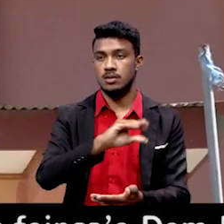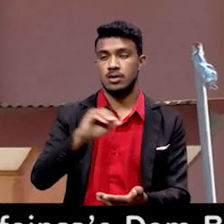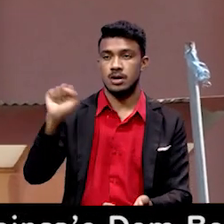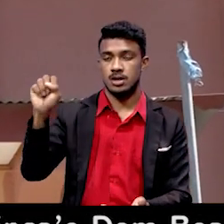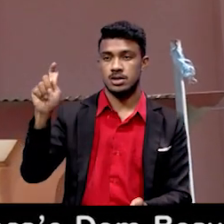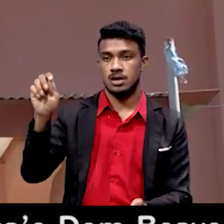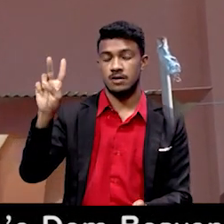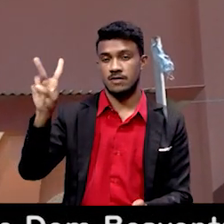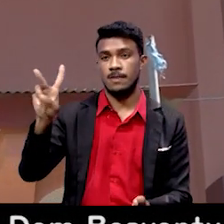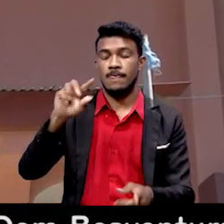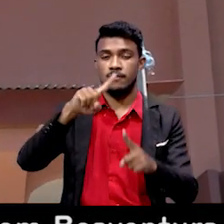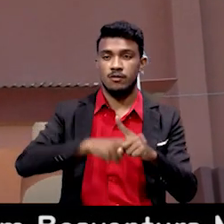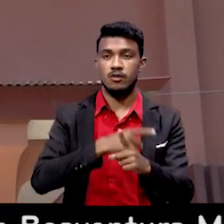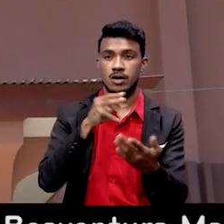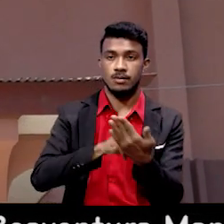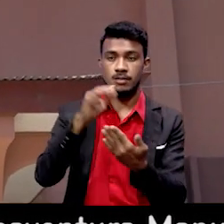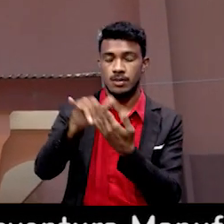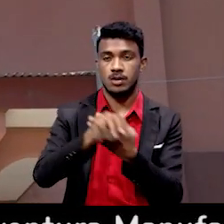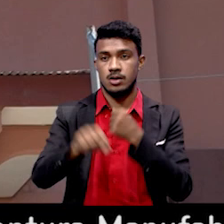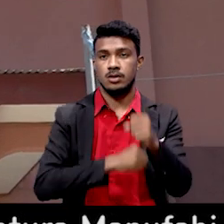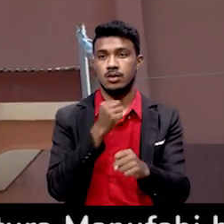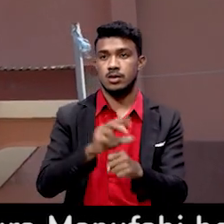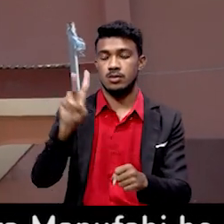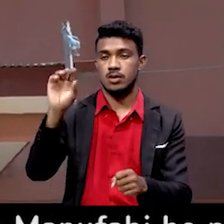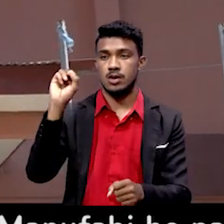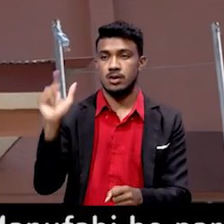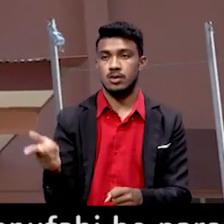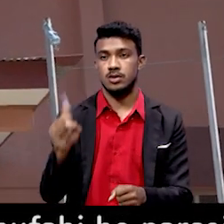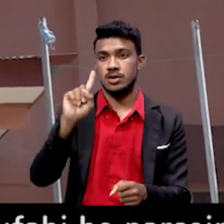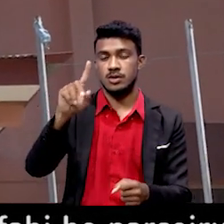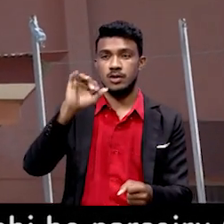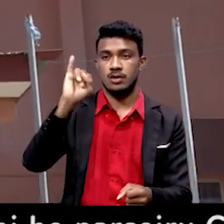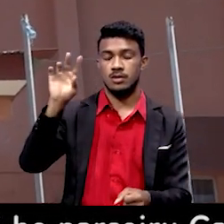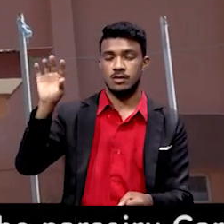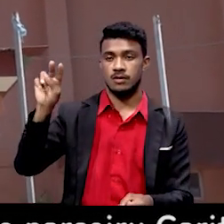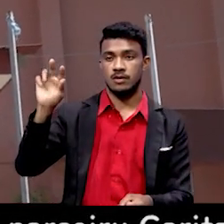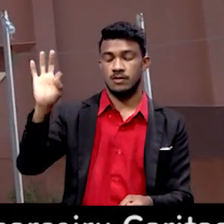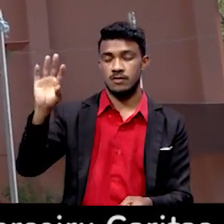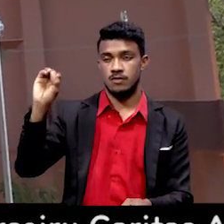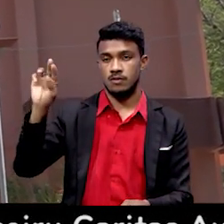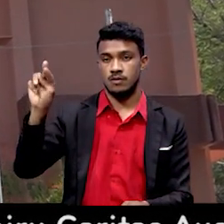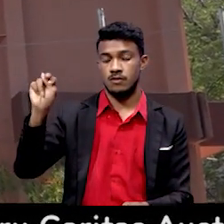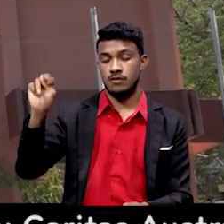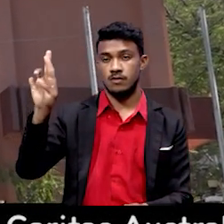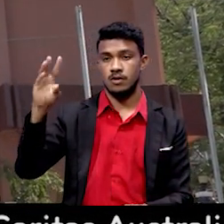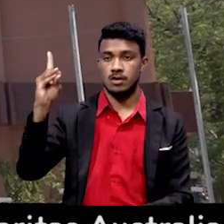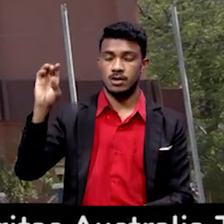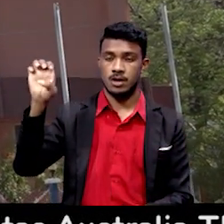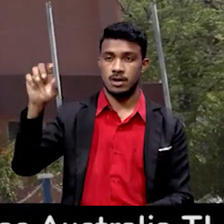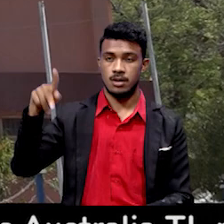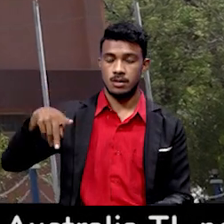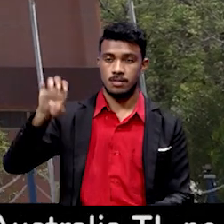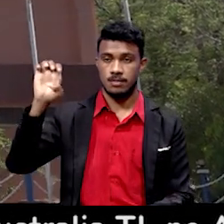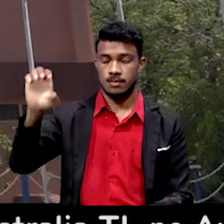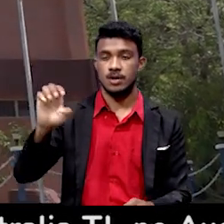vocacional. Ia fulang maio tinang rihung rua Ronulu Resing Ida, infordepe mos facilita ona formação ba professores